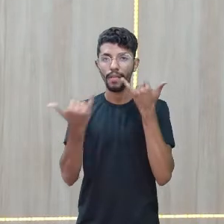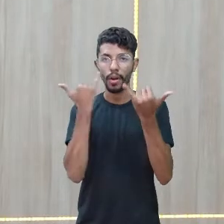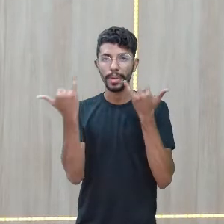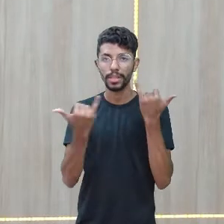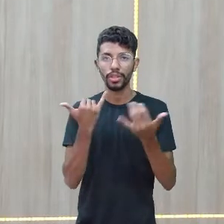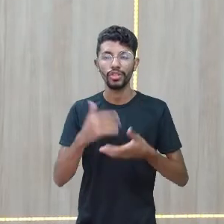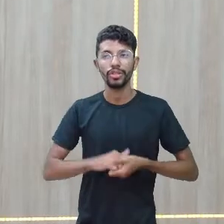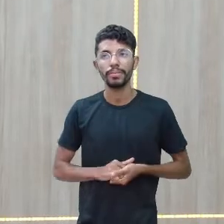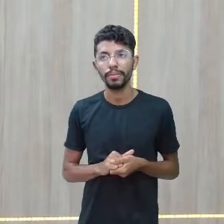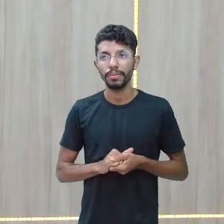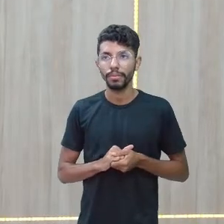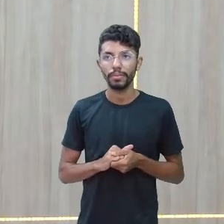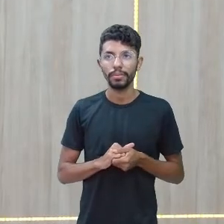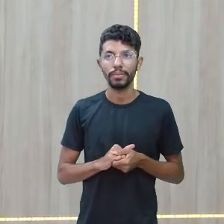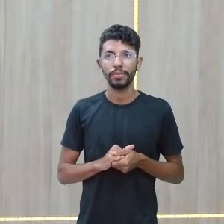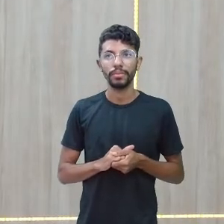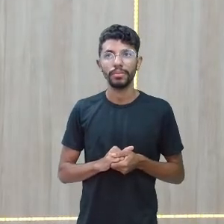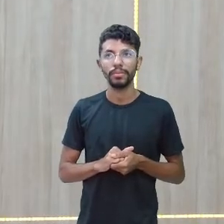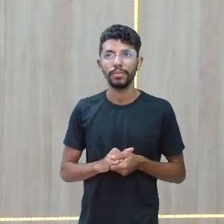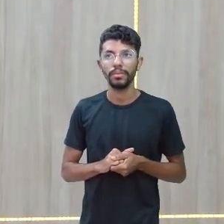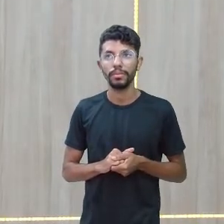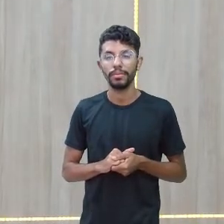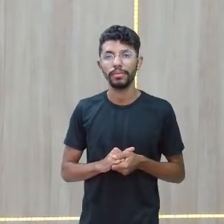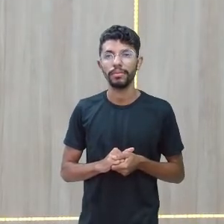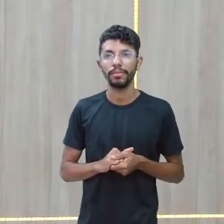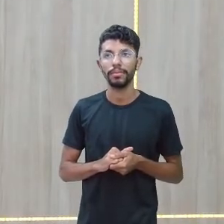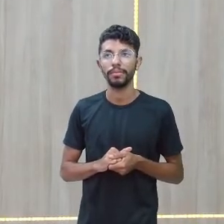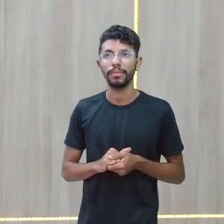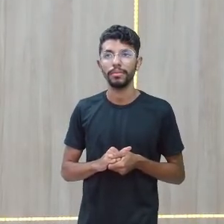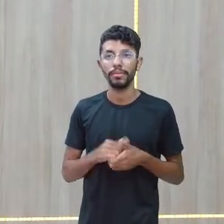todas as informações. Tá? Boa. Então vamos lá.